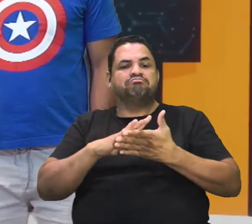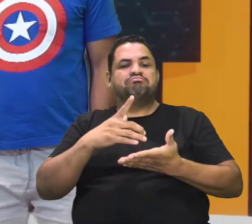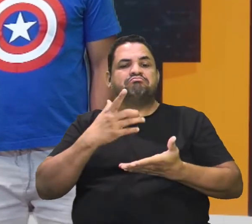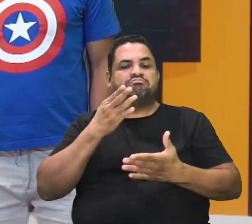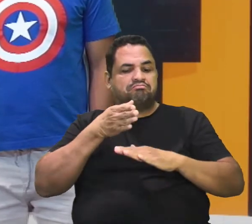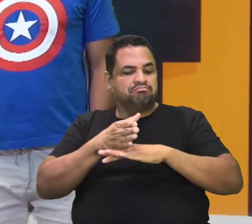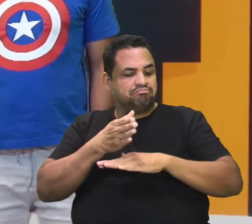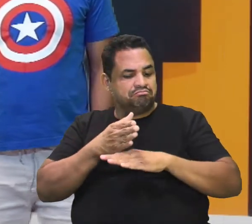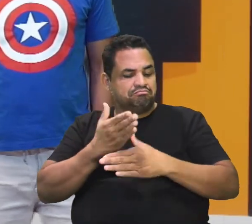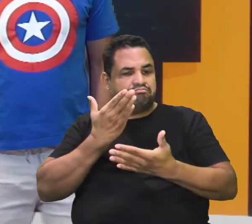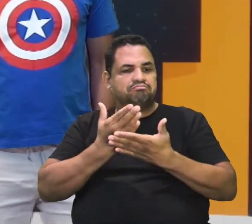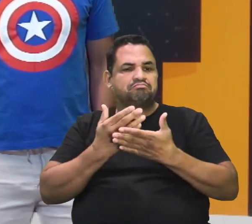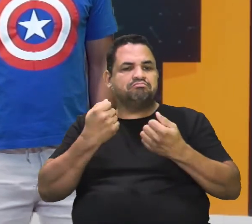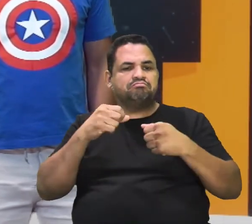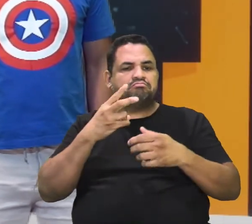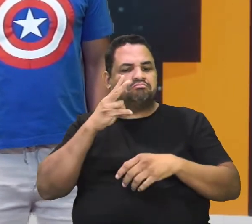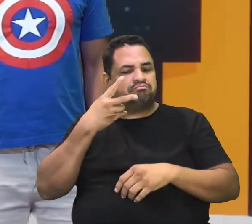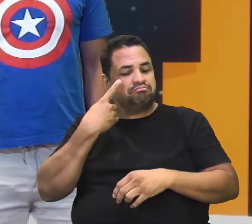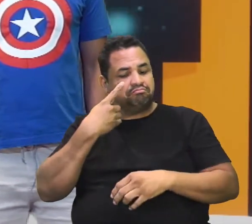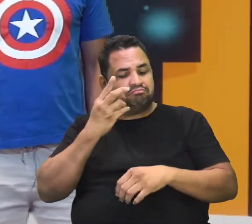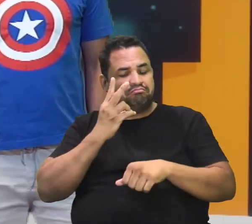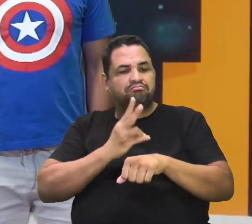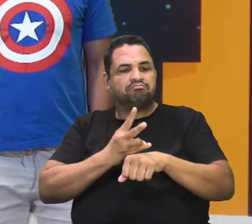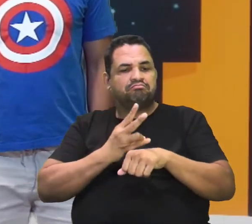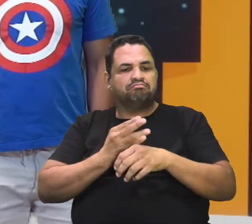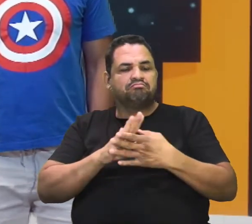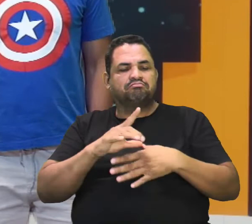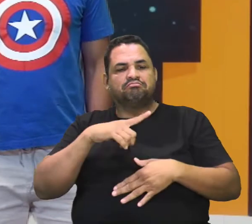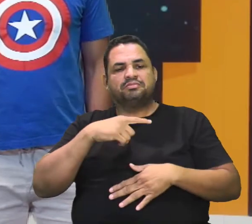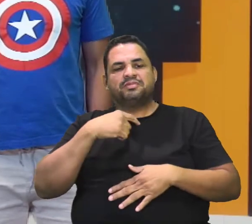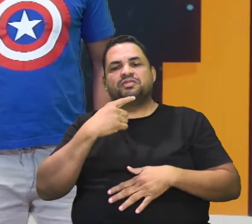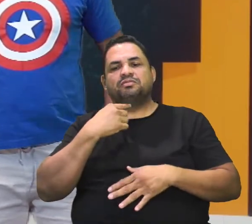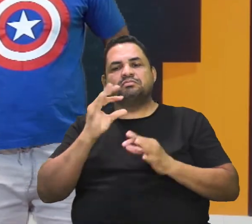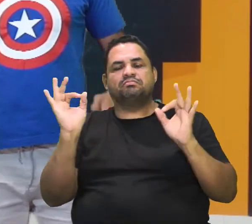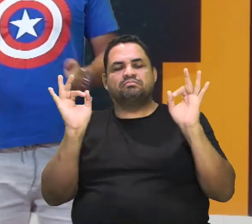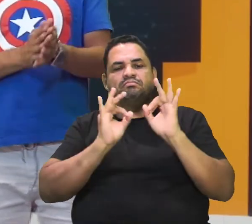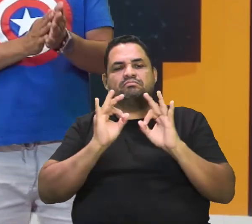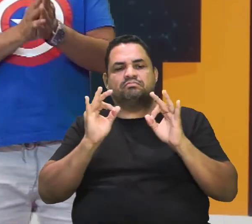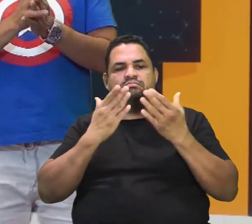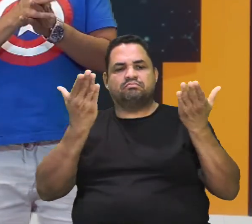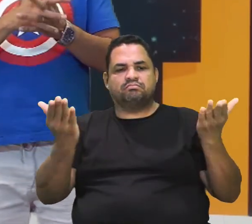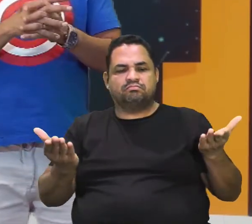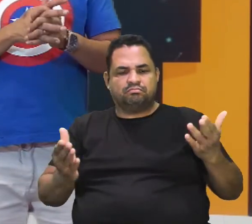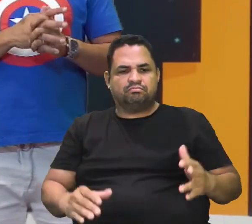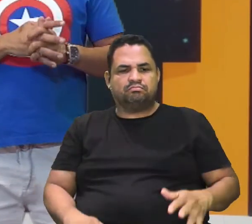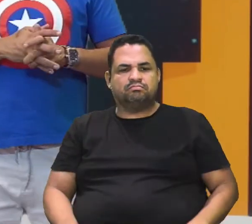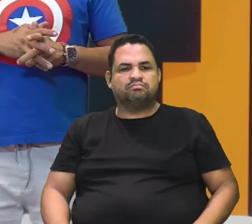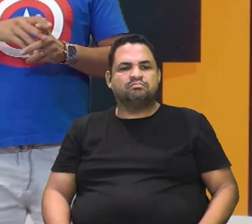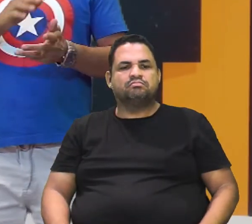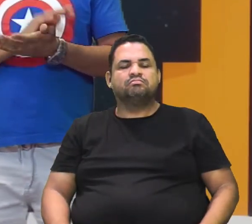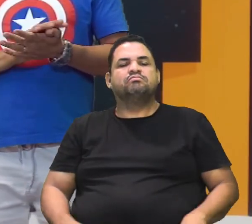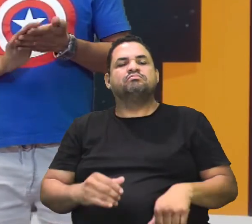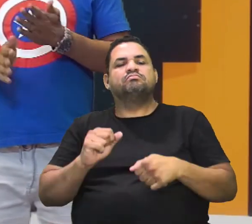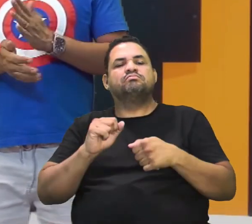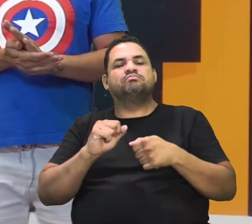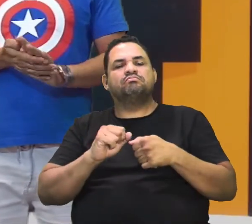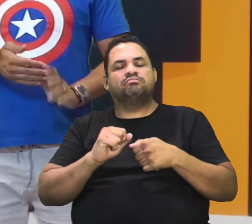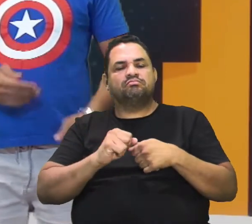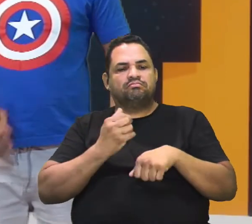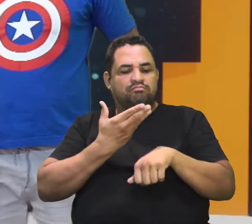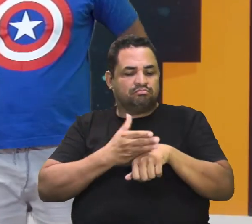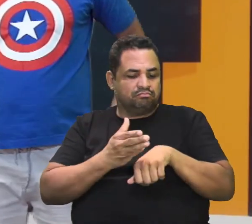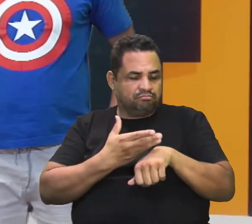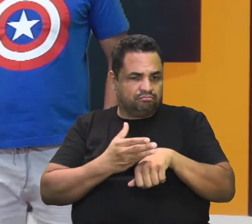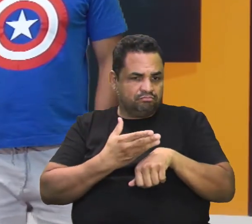terem acesso, né? Mas vocês podem assistir a aula novamente se ficou dúvida em alguma coisa. Perfeito. Né? E claro, refazer as atividades, porque as